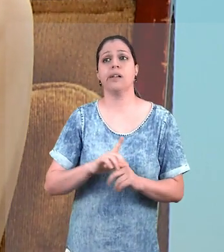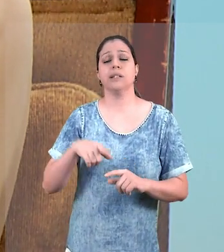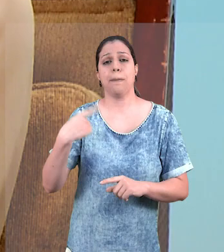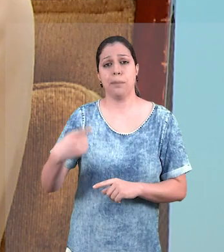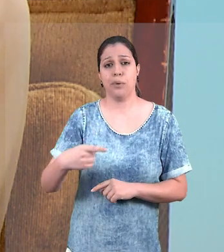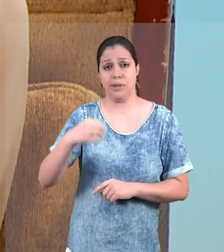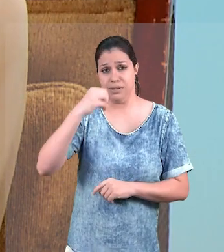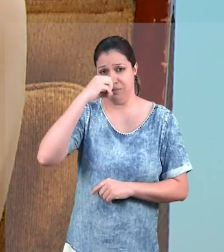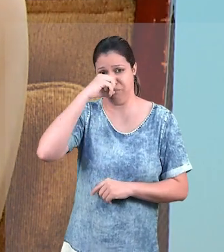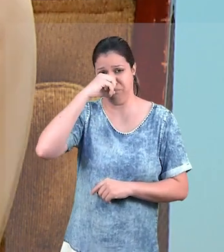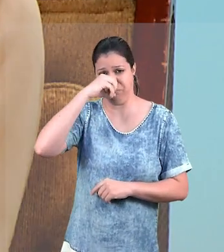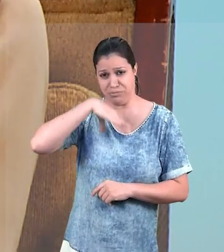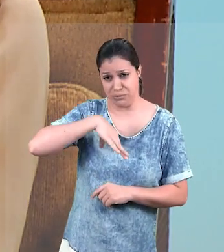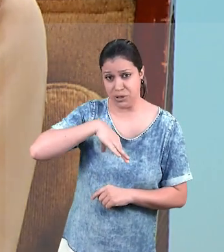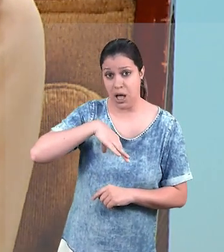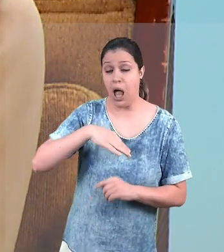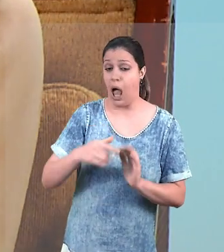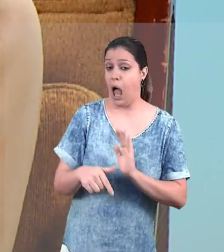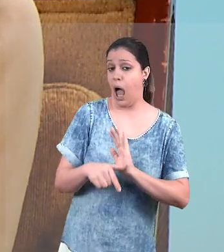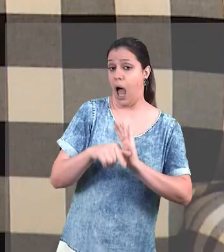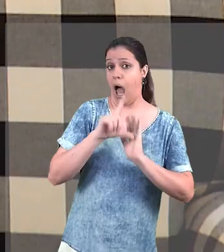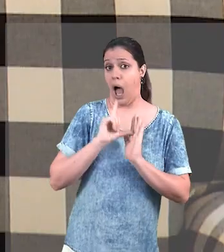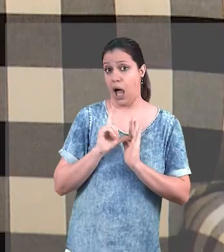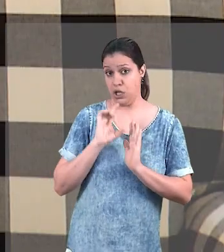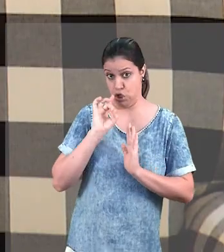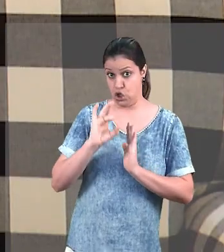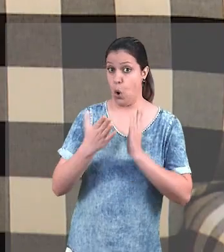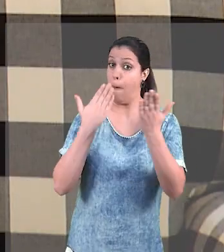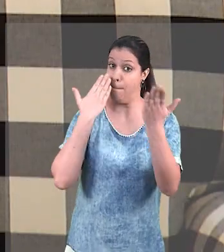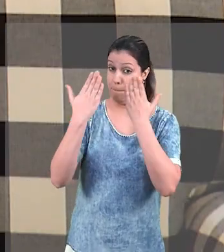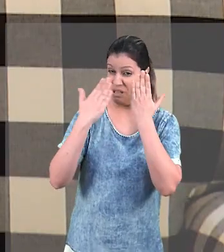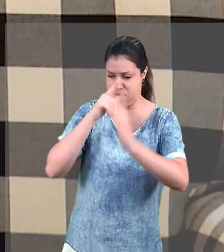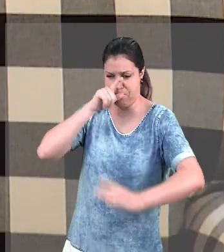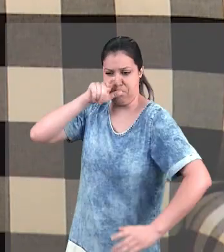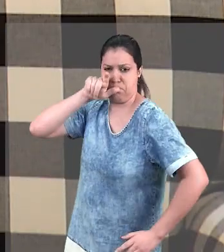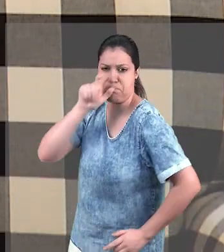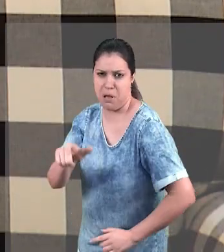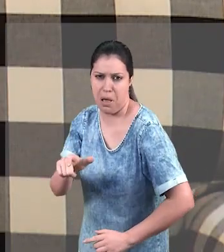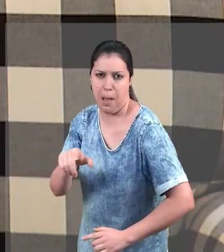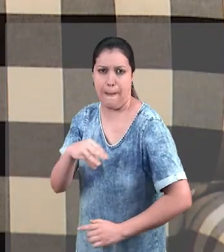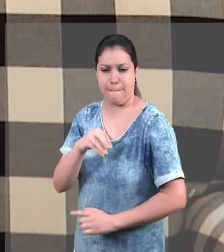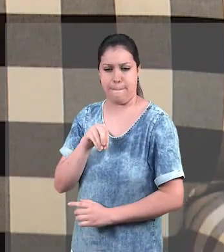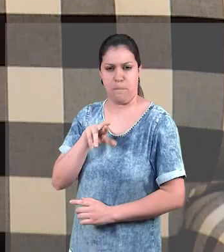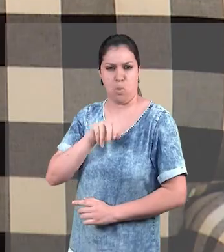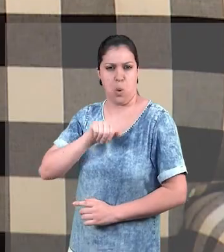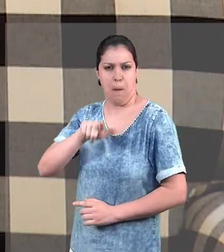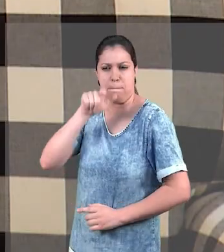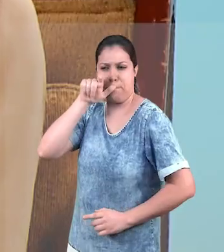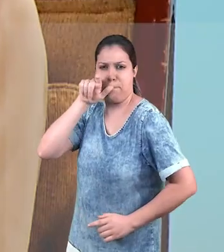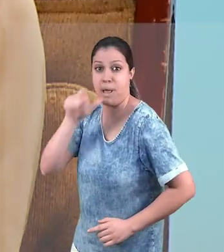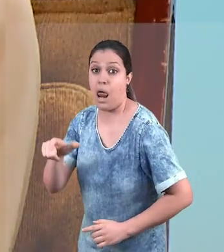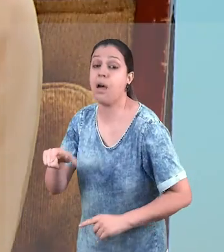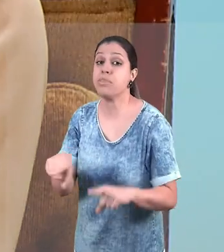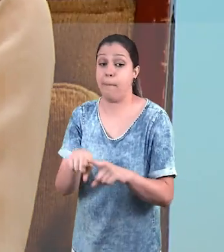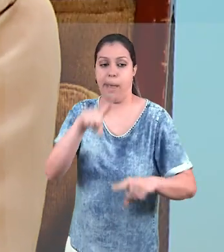as agressões, que antes eram apenas agressões psicológicas,